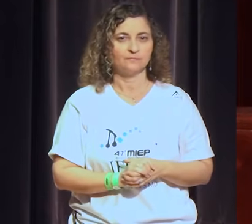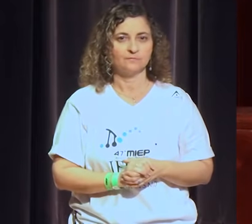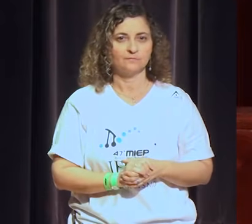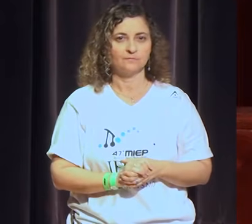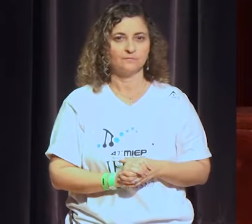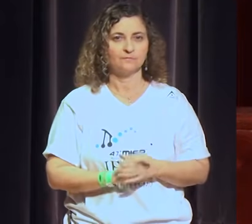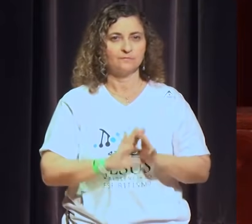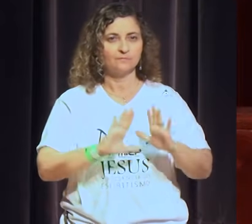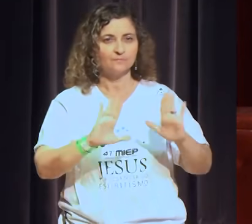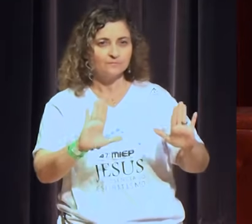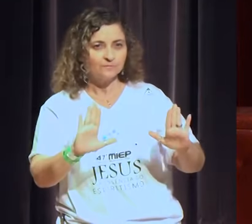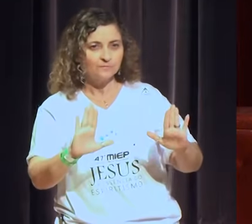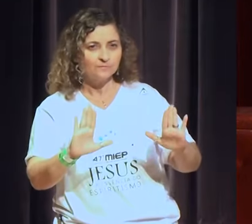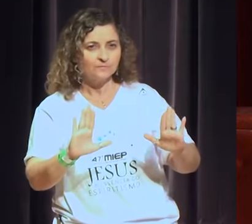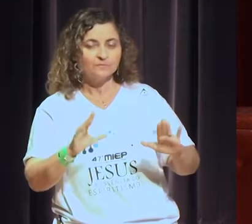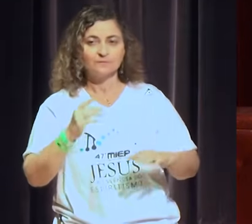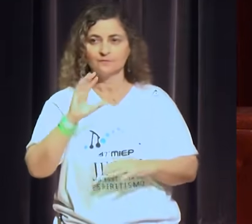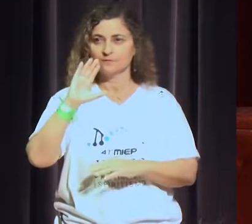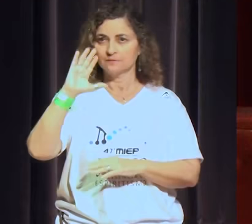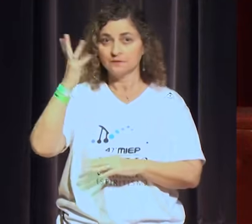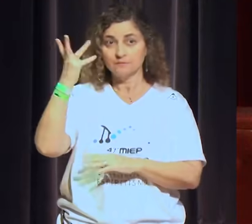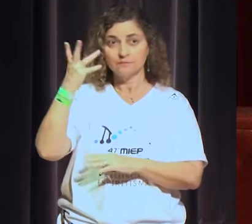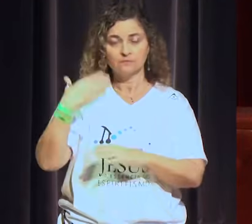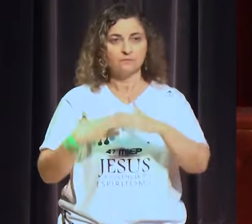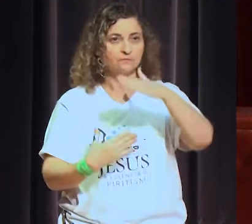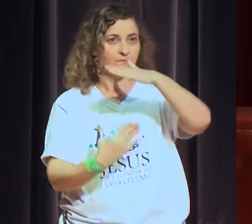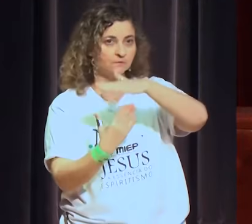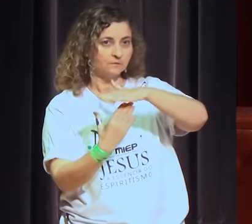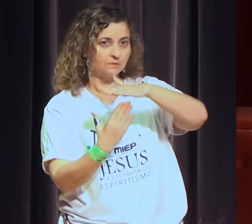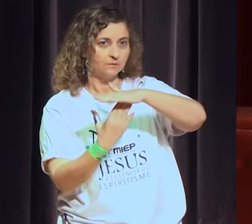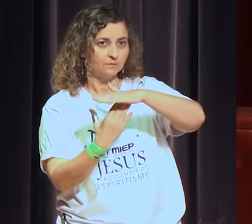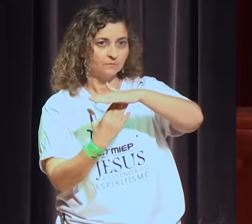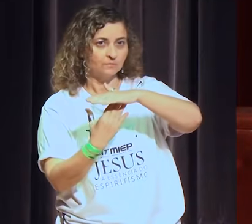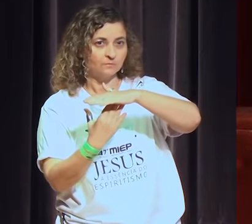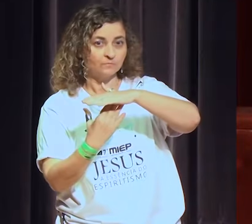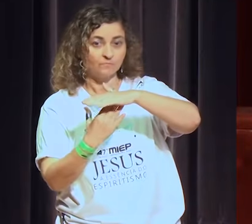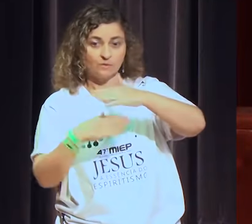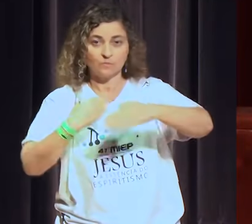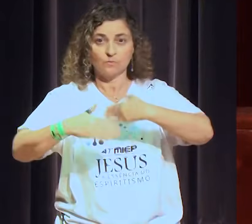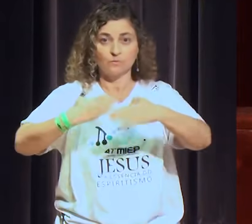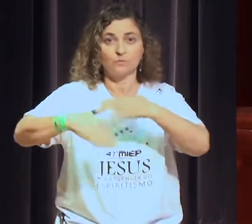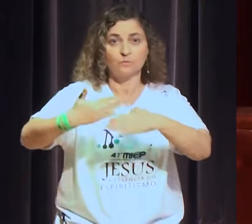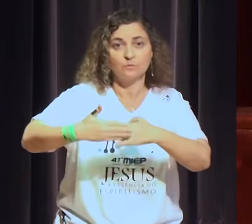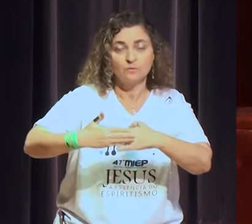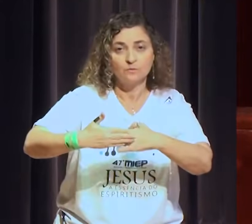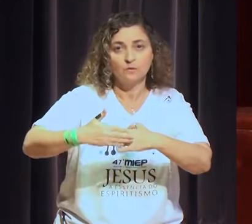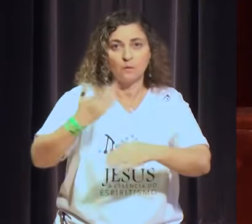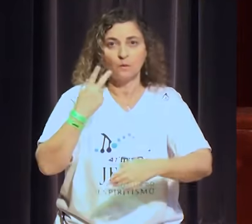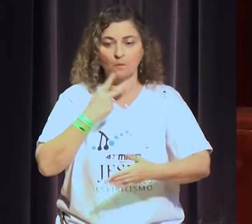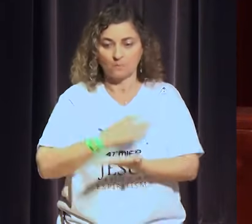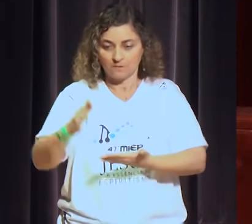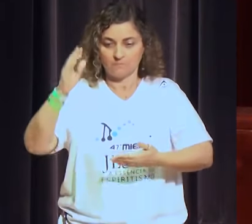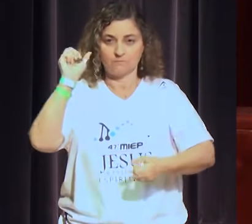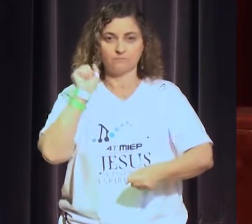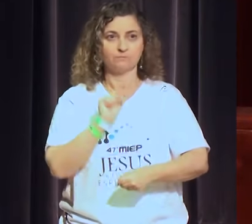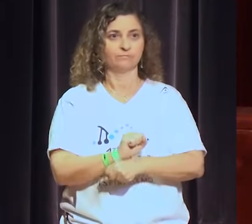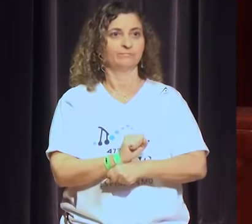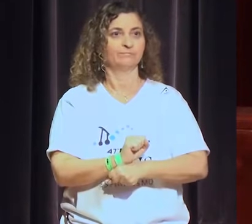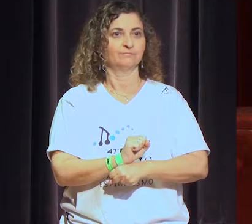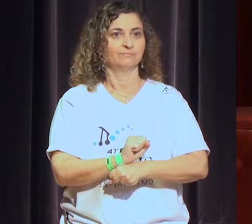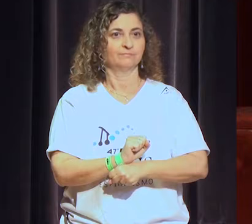Próximo da velocidade da luz, o tempo começa a parar, que é o sonho da indústria de cosméticos.